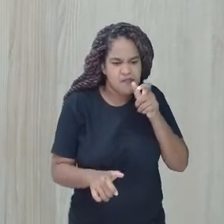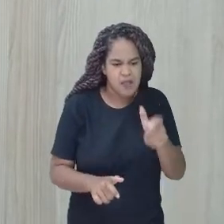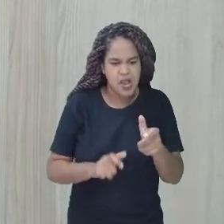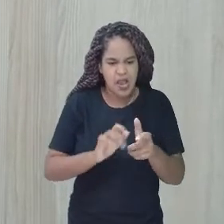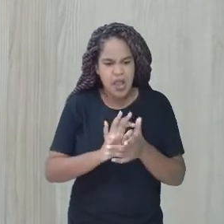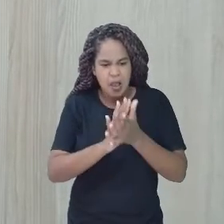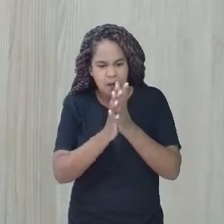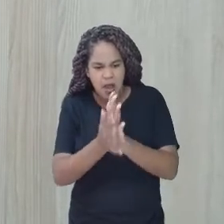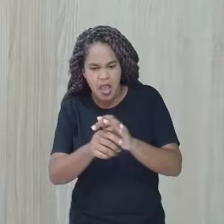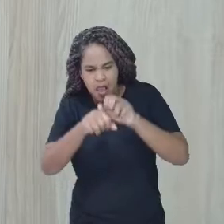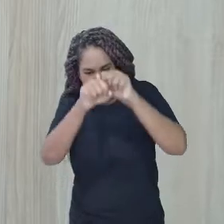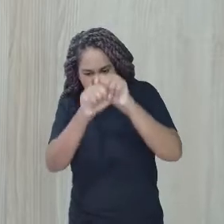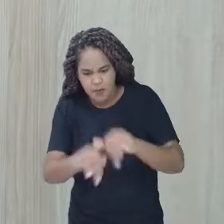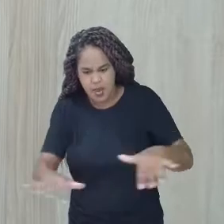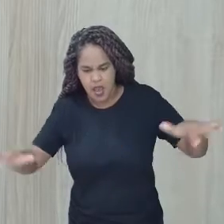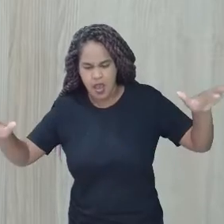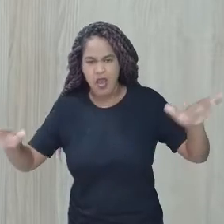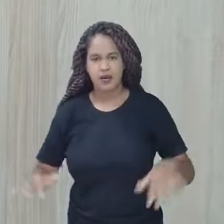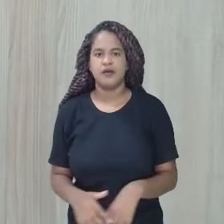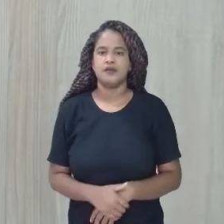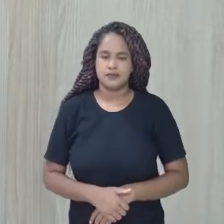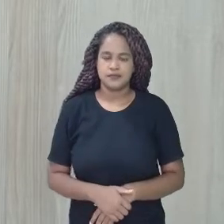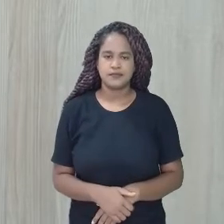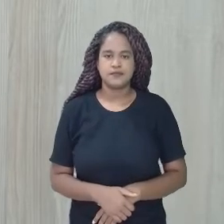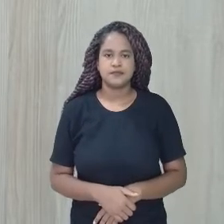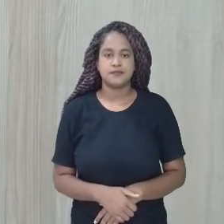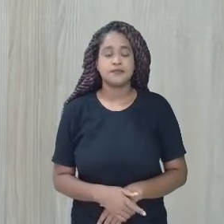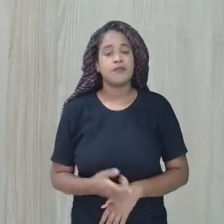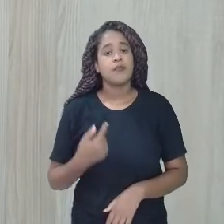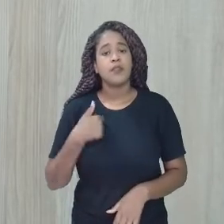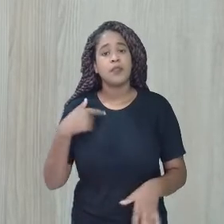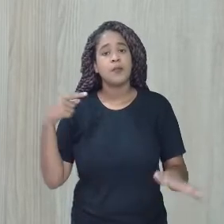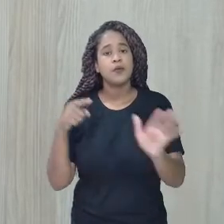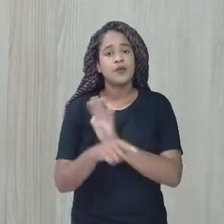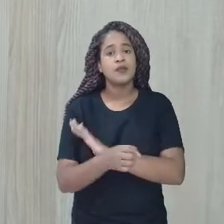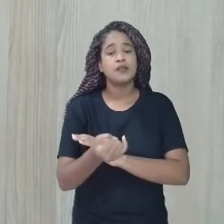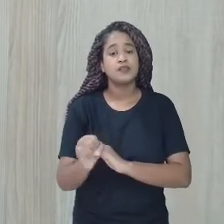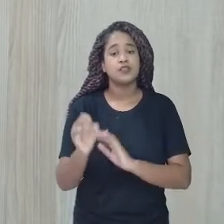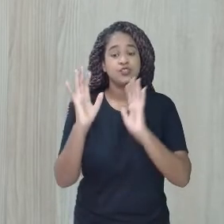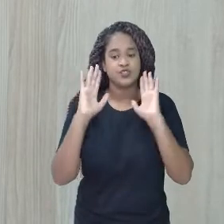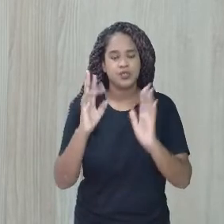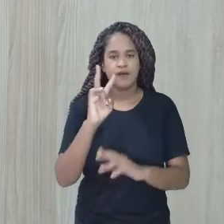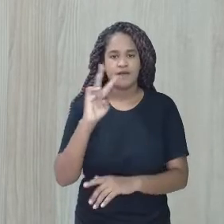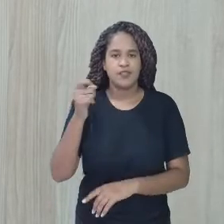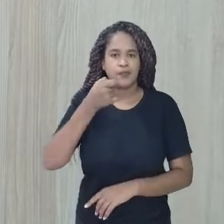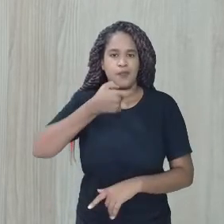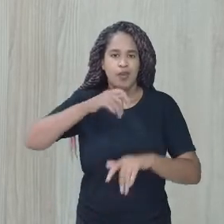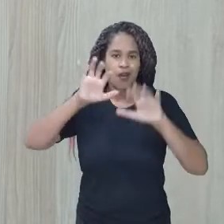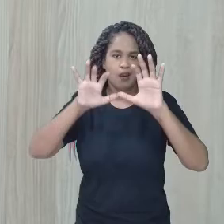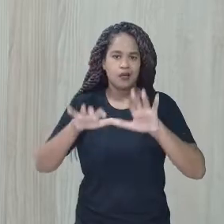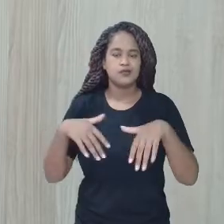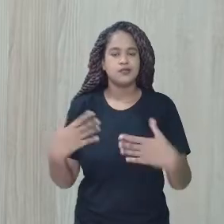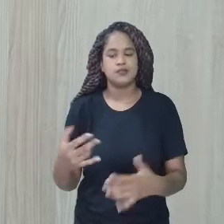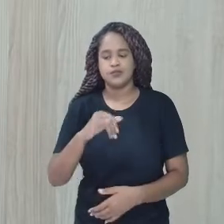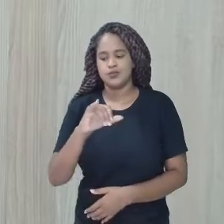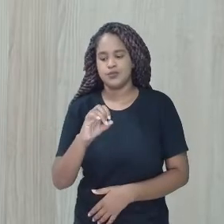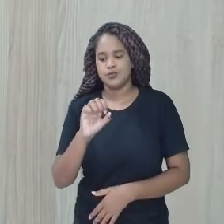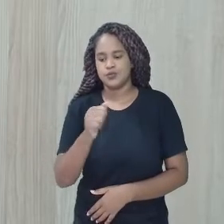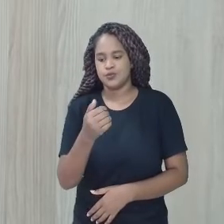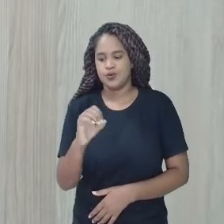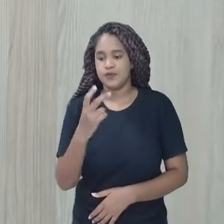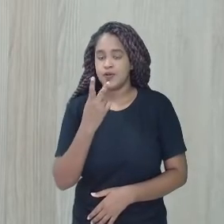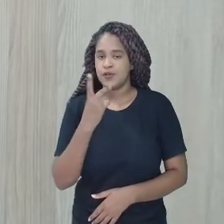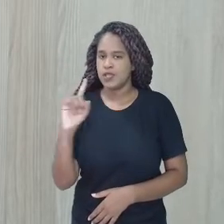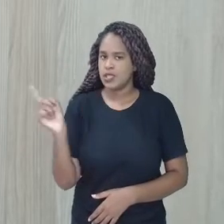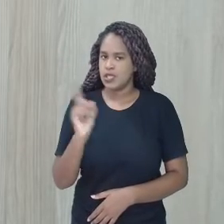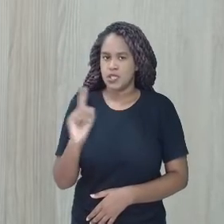disseminando alguns estereótipos não muito legais, eu perguntei se eles já tinham ouvido piadas assim, e aí o João falou que não,